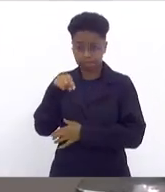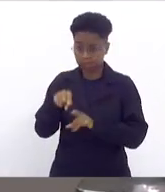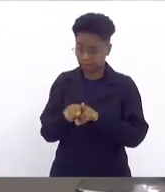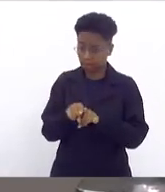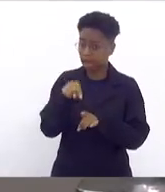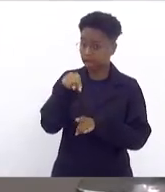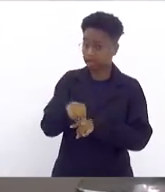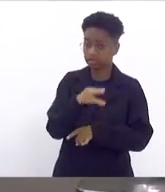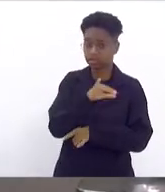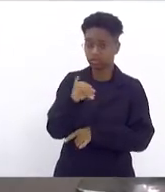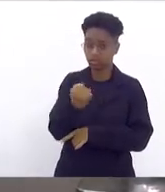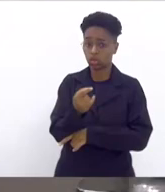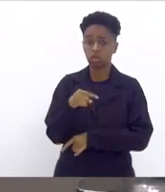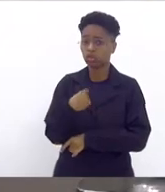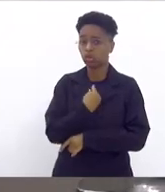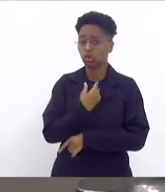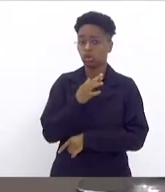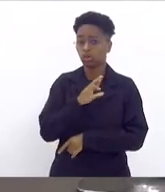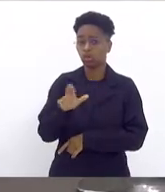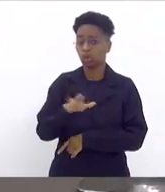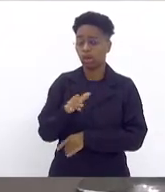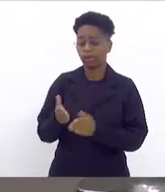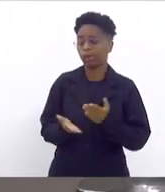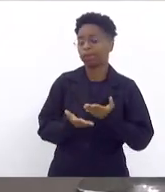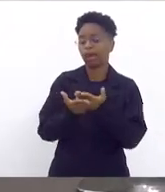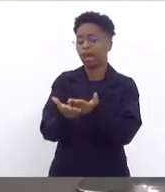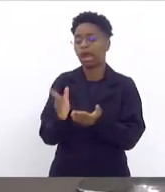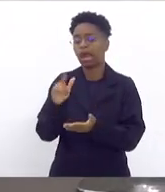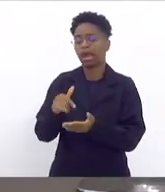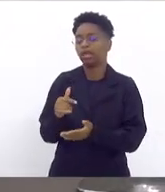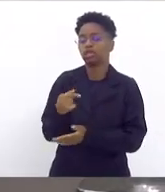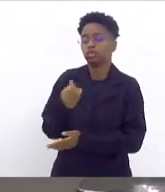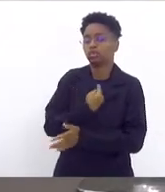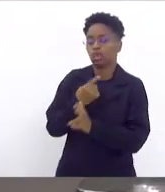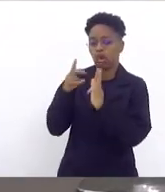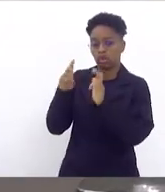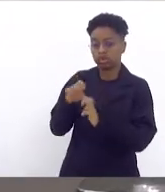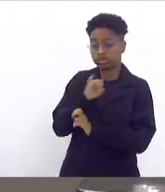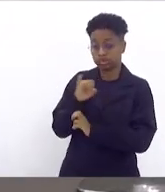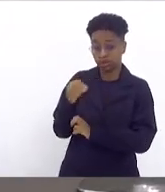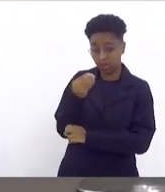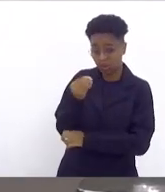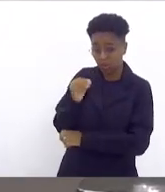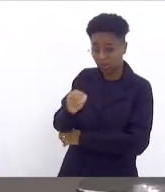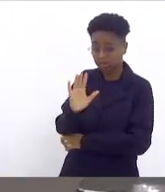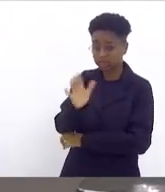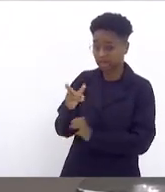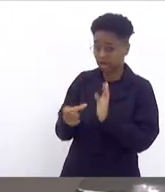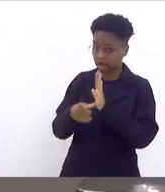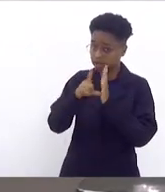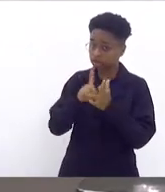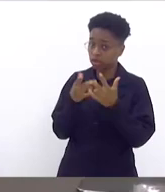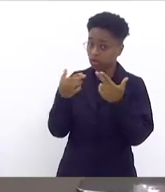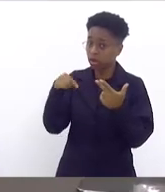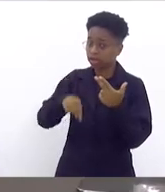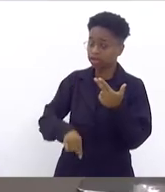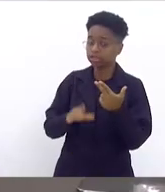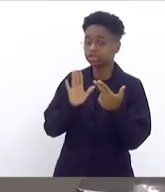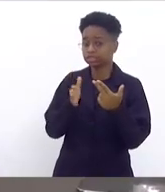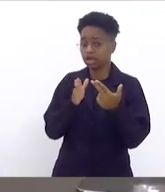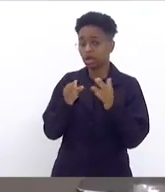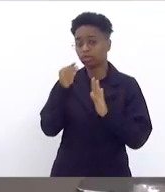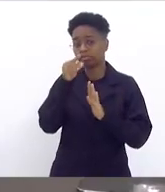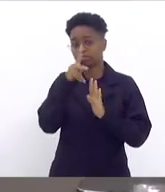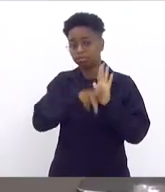devemos submeter, porque essa é uma prerrogativa nossa, se isso estiver colocado de antemão, como está, por exemplo, no PL